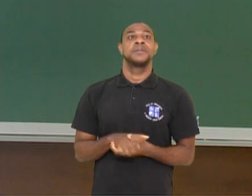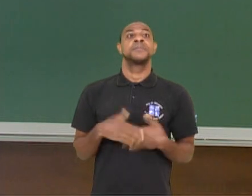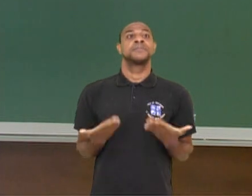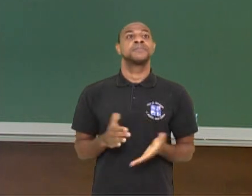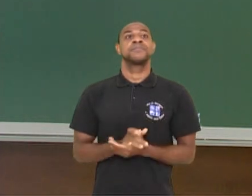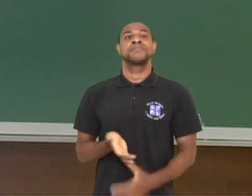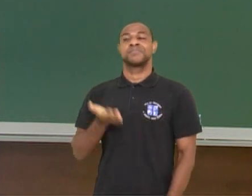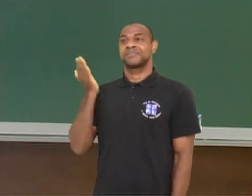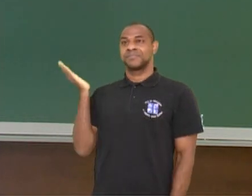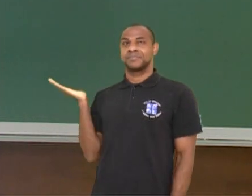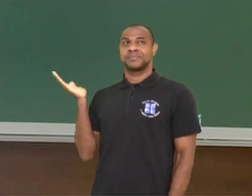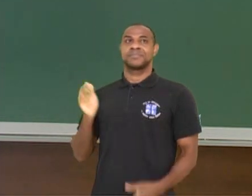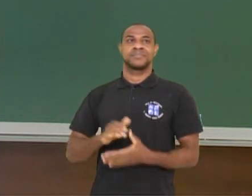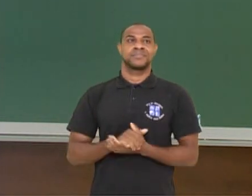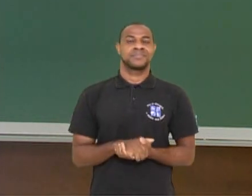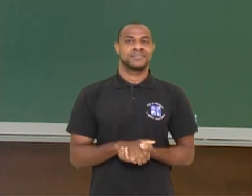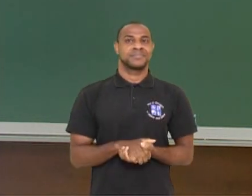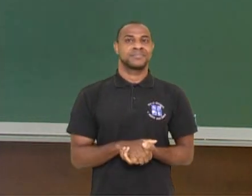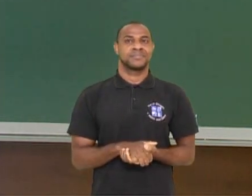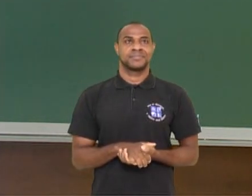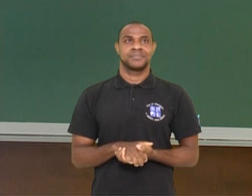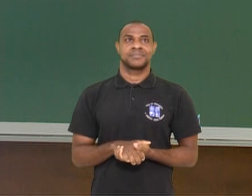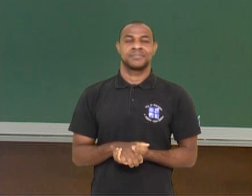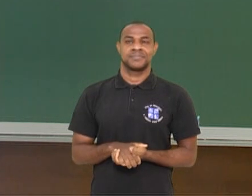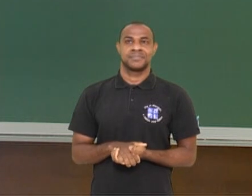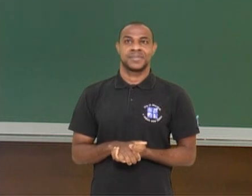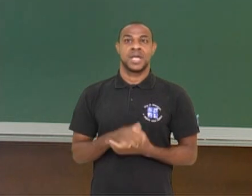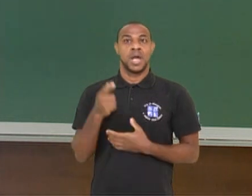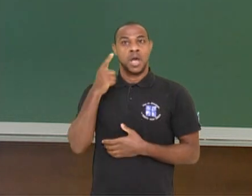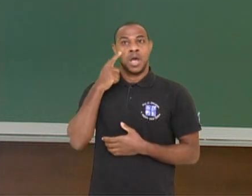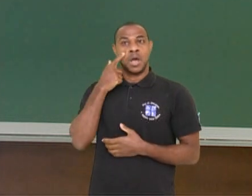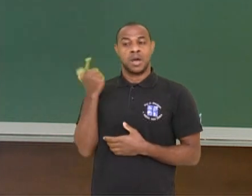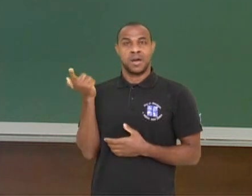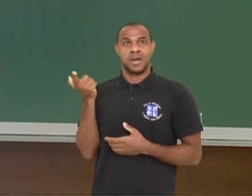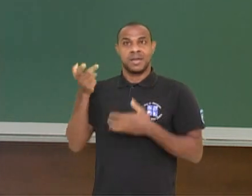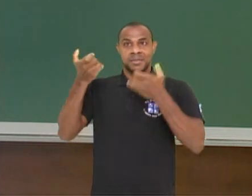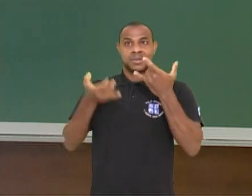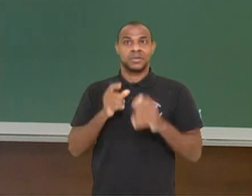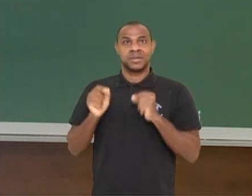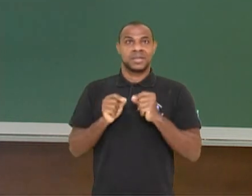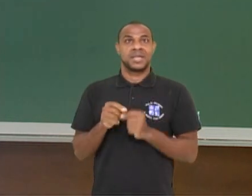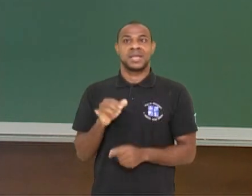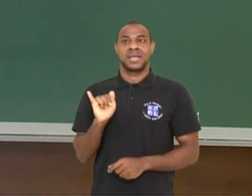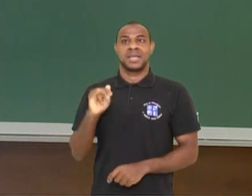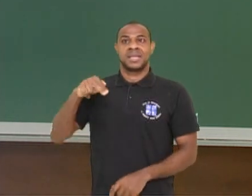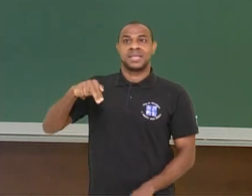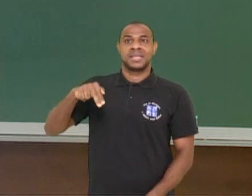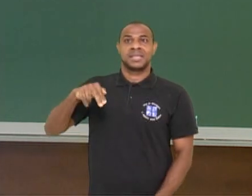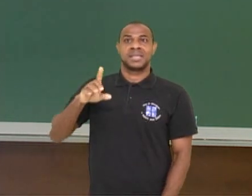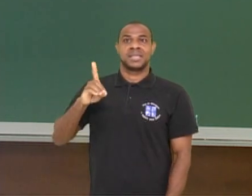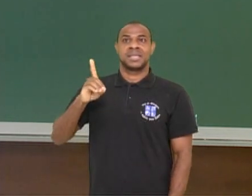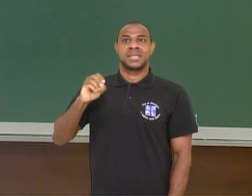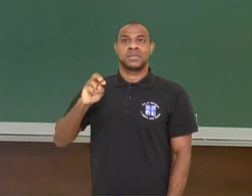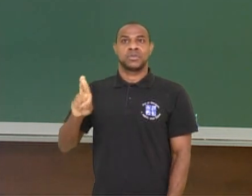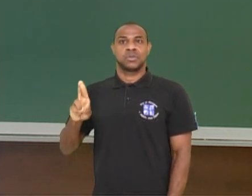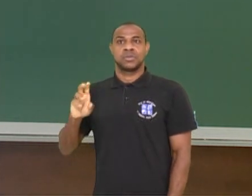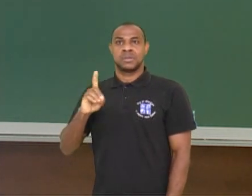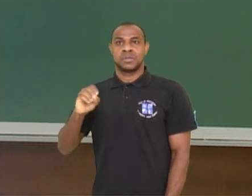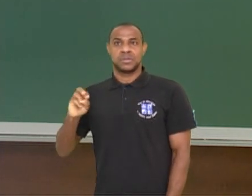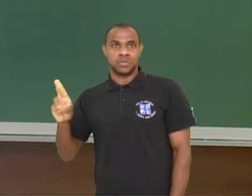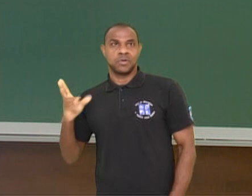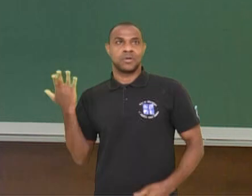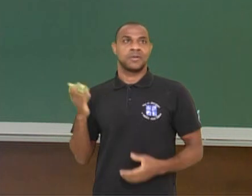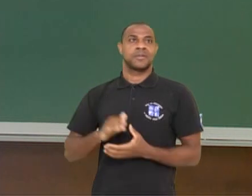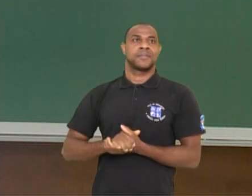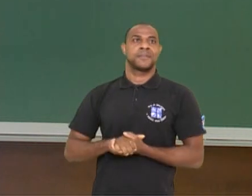the gaps with outdoor activities. Observem que nós falamos de indoor activities. After